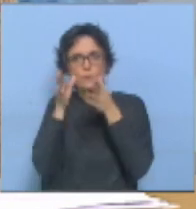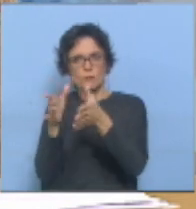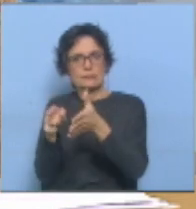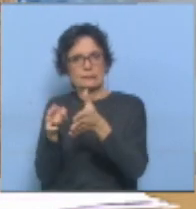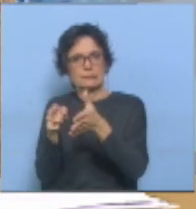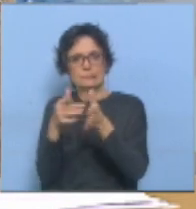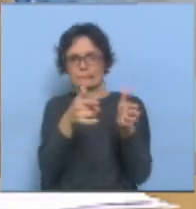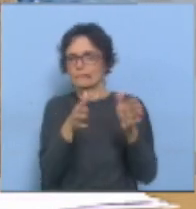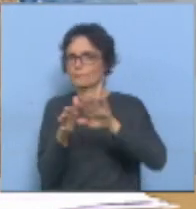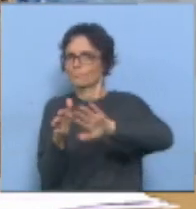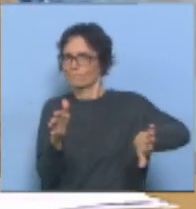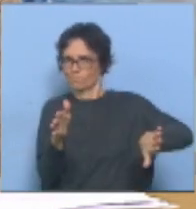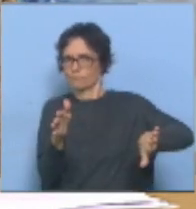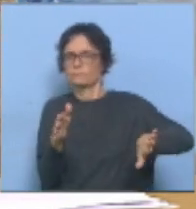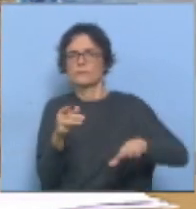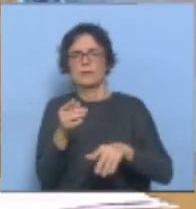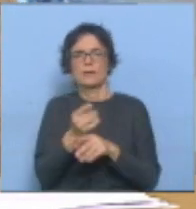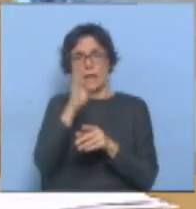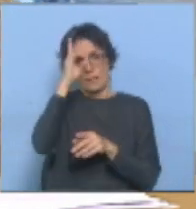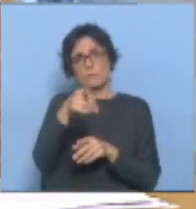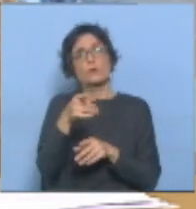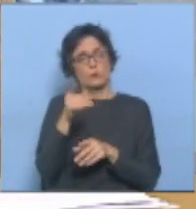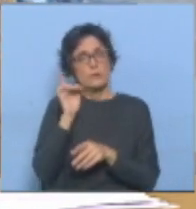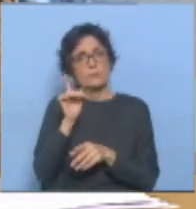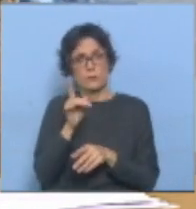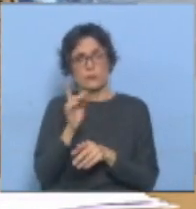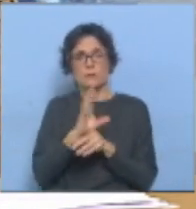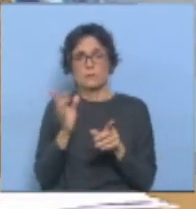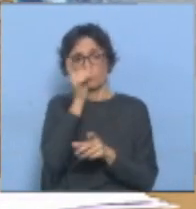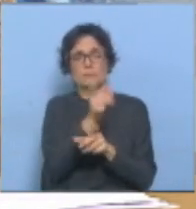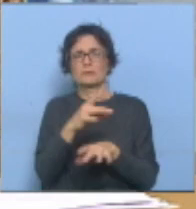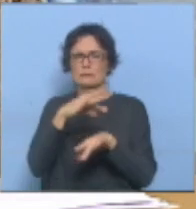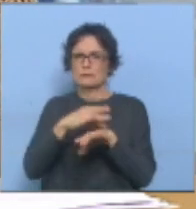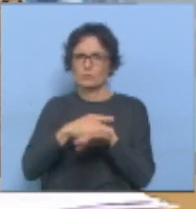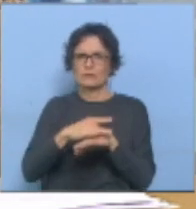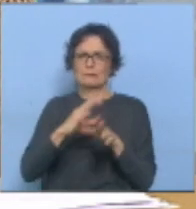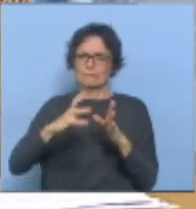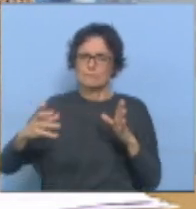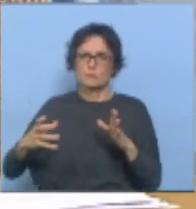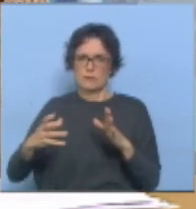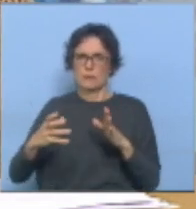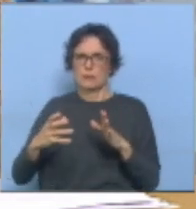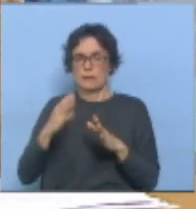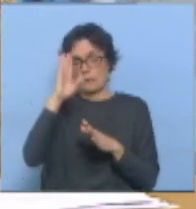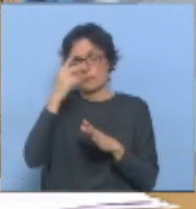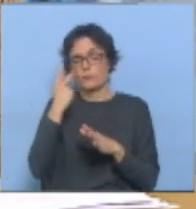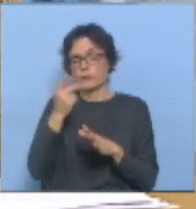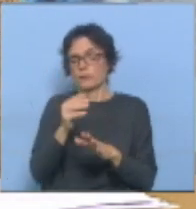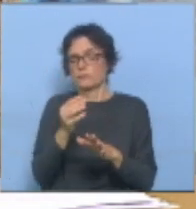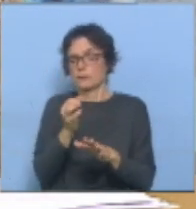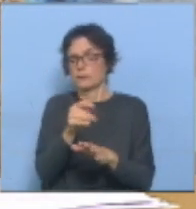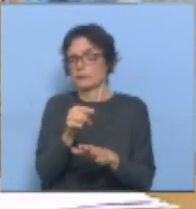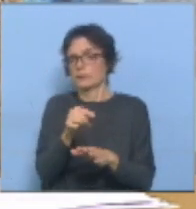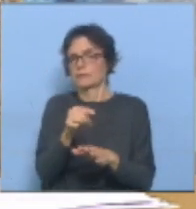doença avançada e complexa que aponta para a morte. Muitas vezes os cuidados